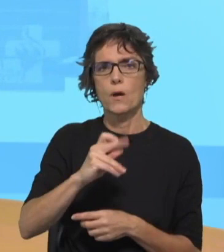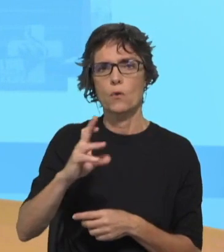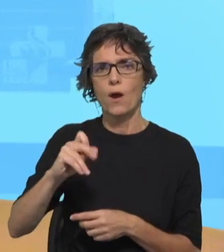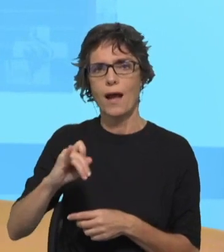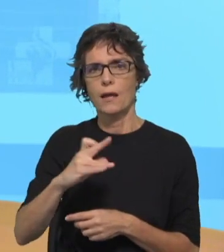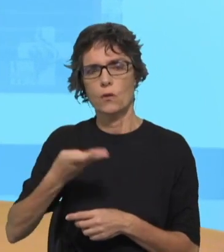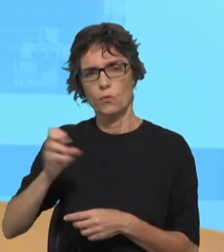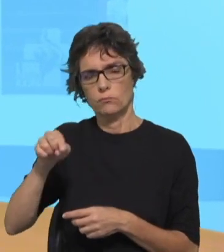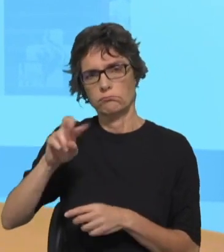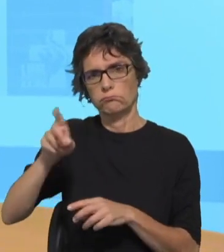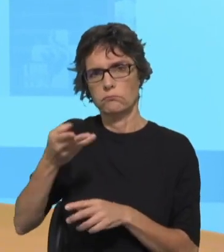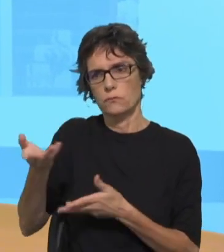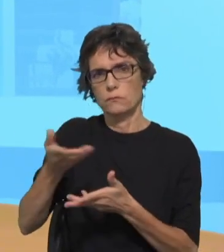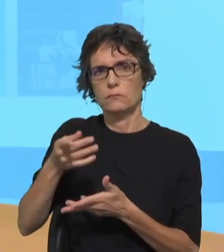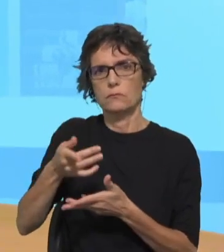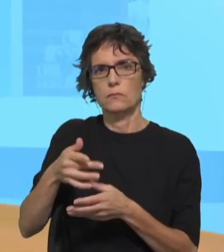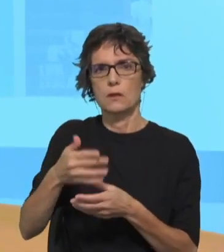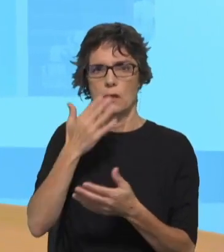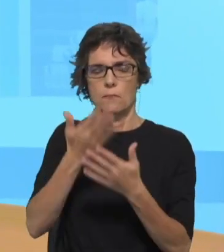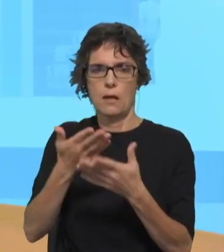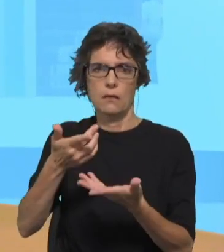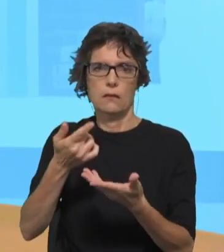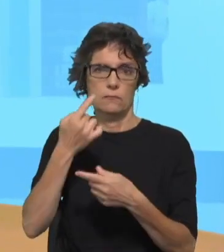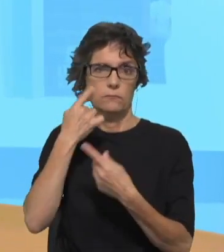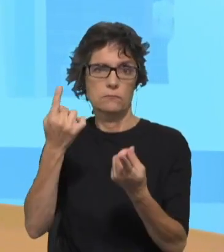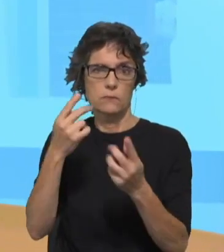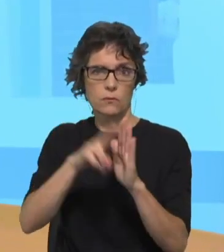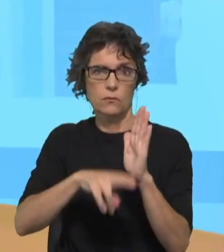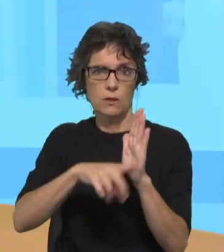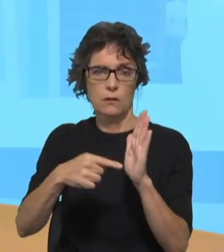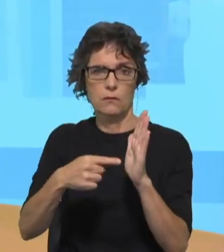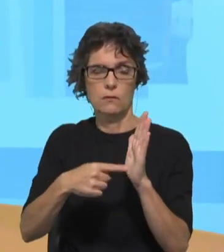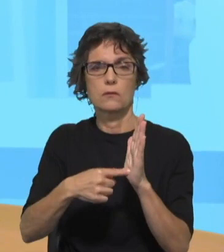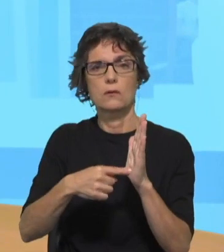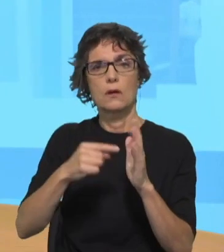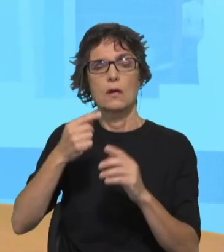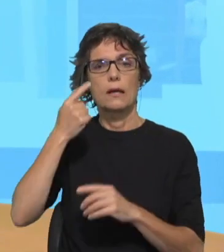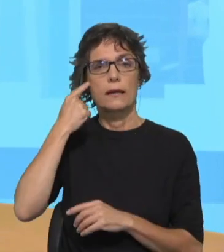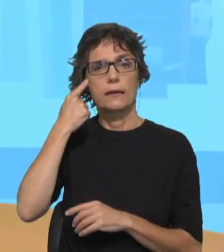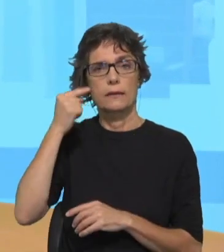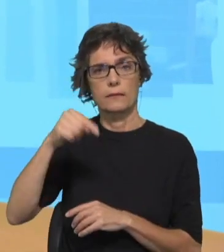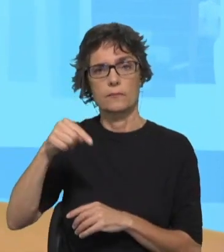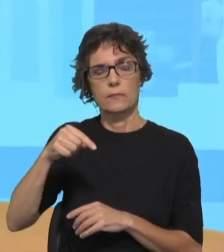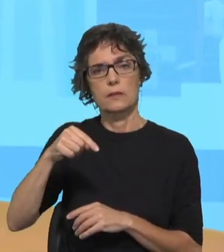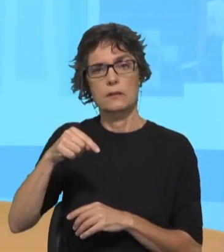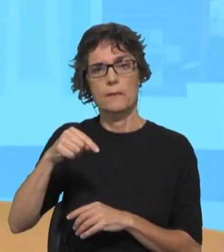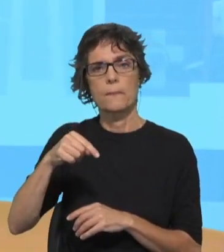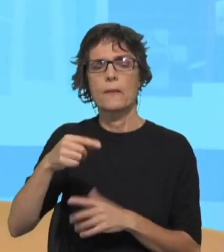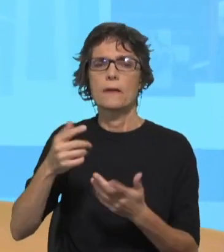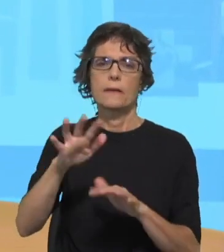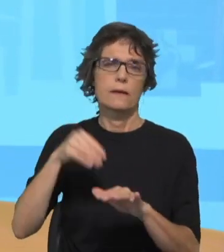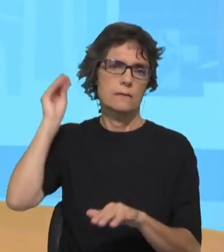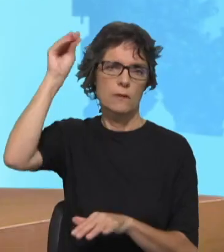já por conversar, no contexto precisamente desta apresentação do relatório que acontece esta quinta-feira na Assembleia da República.